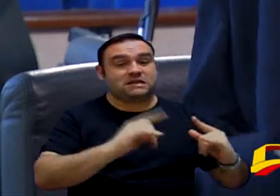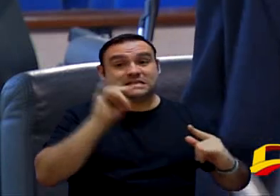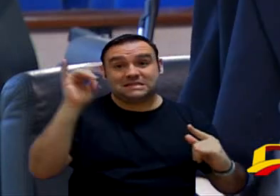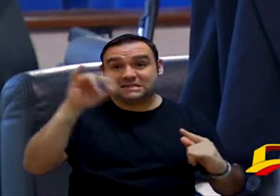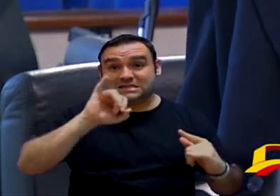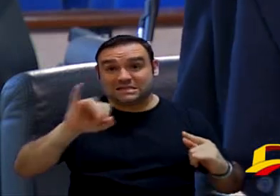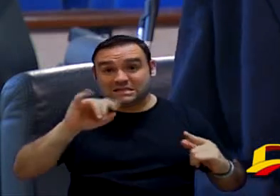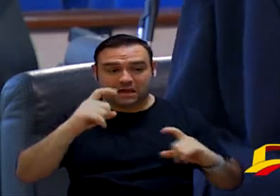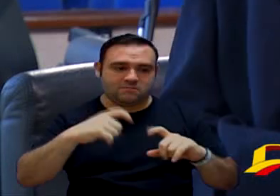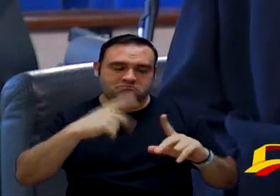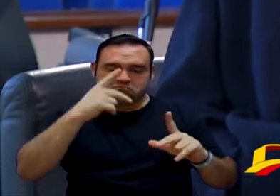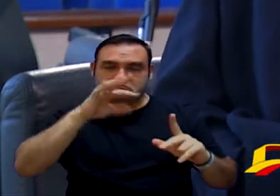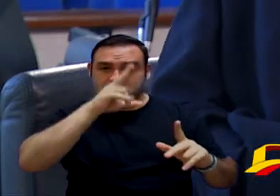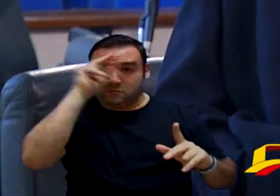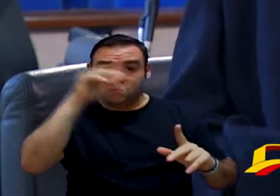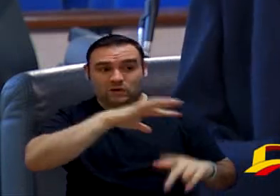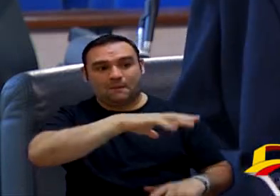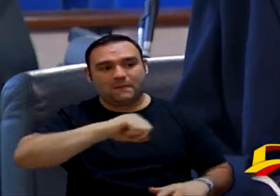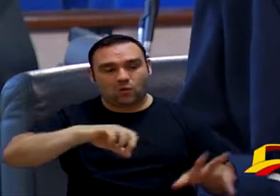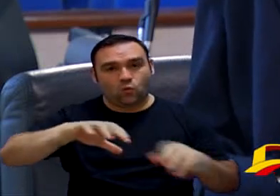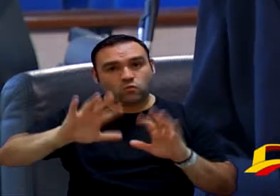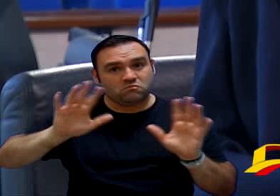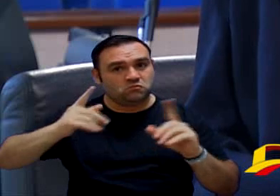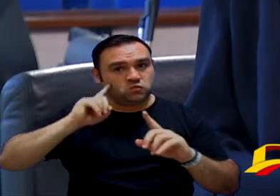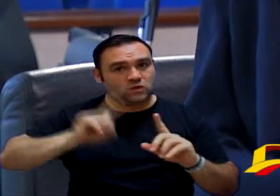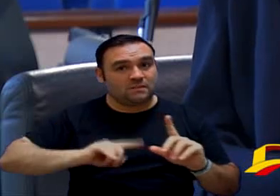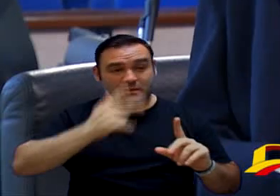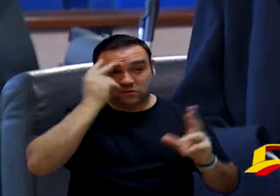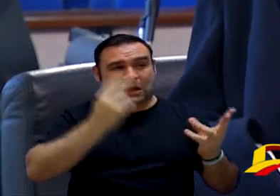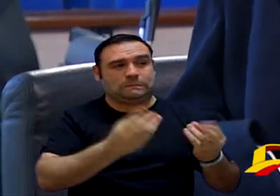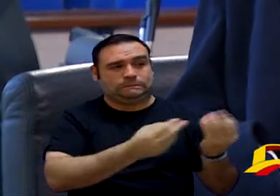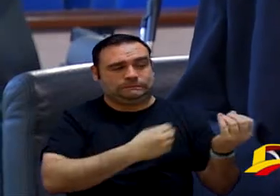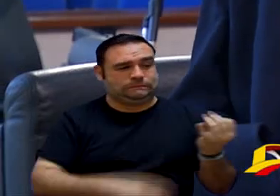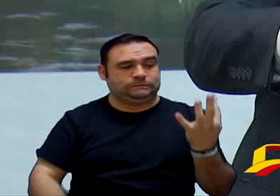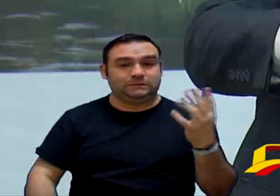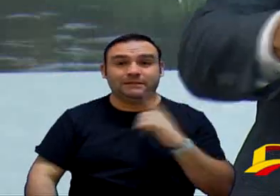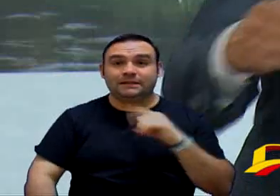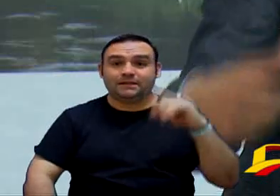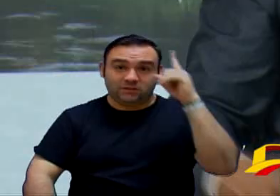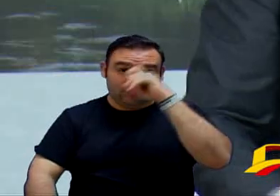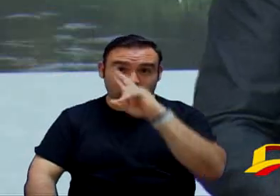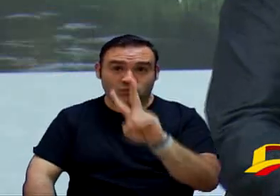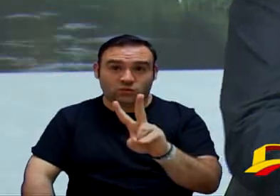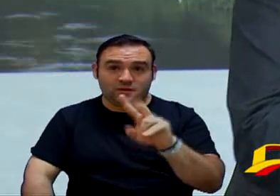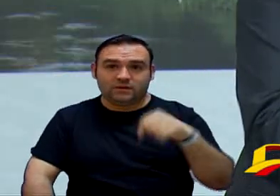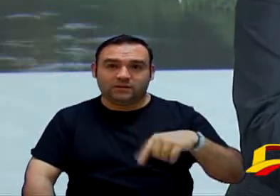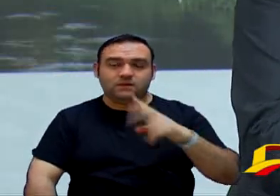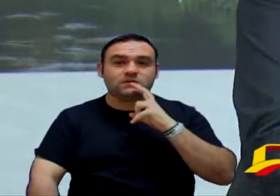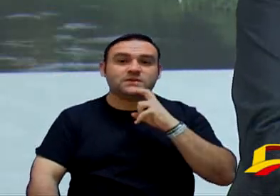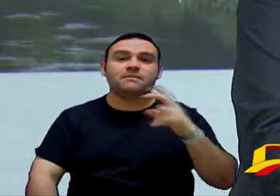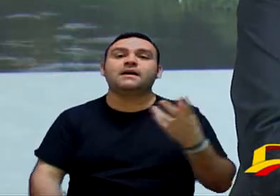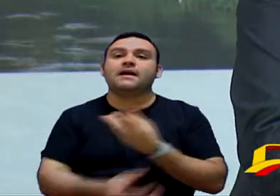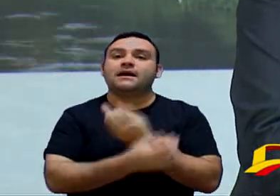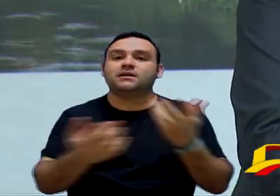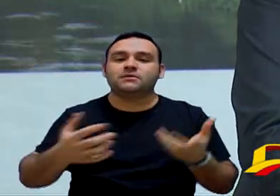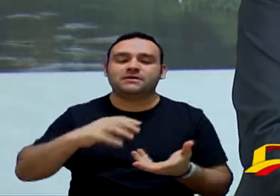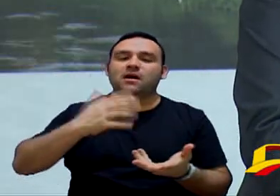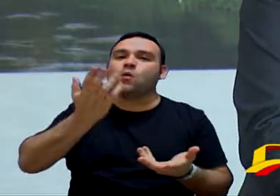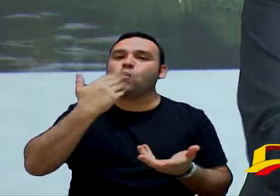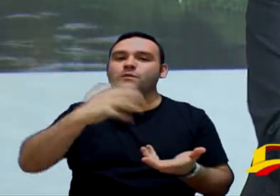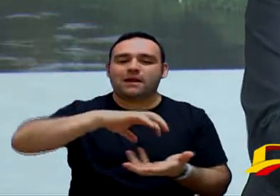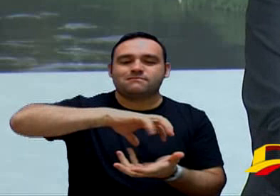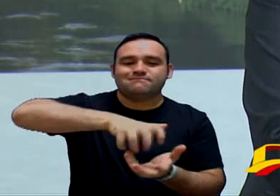levaram eu não vi nenhum mas tinha muita gente lá que nem está com com duas dificuldades em Sorocaba que seria a distribuição das marmitas